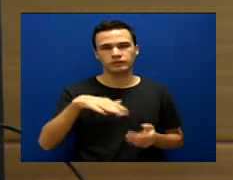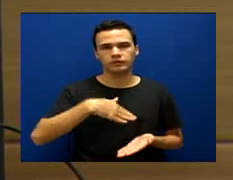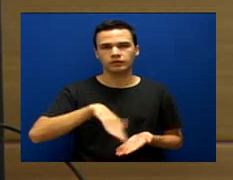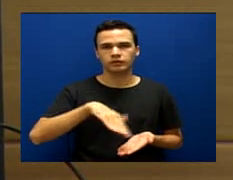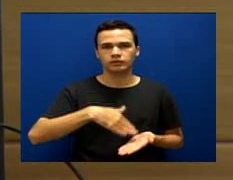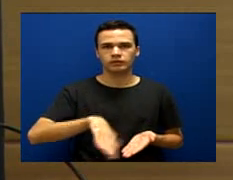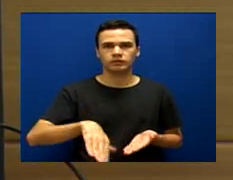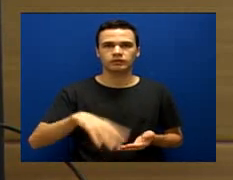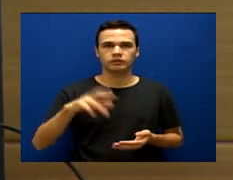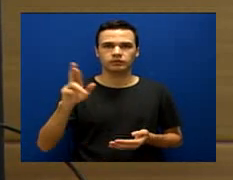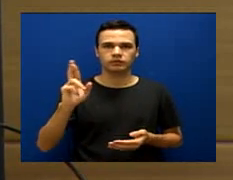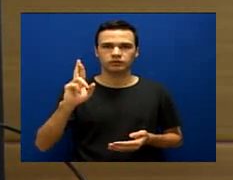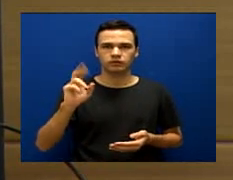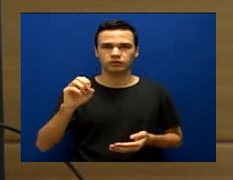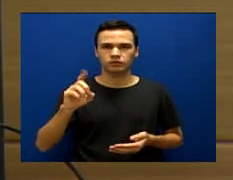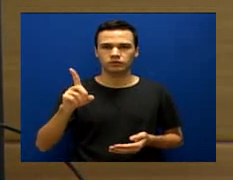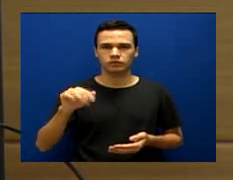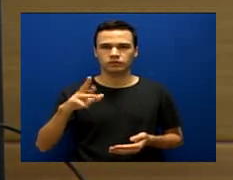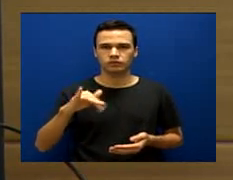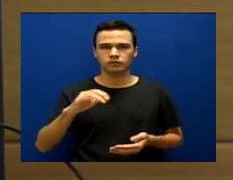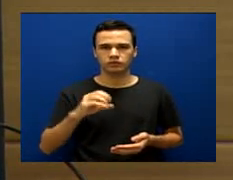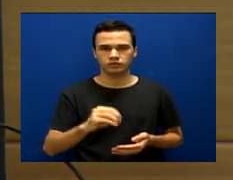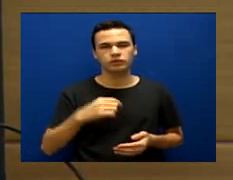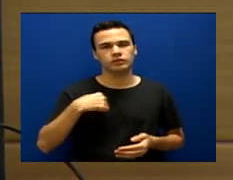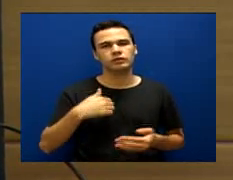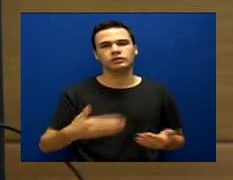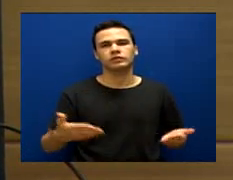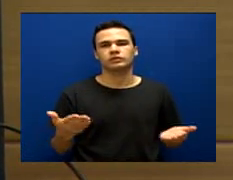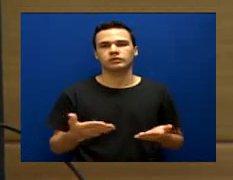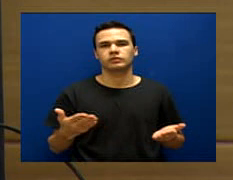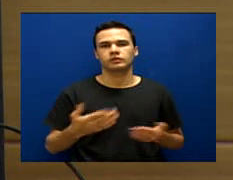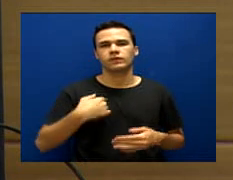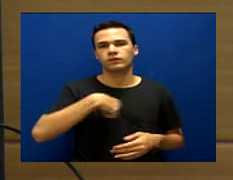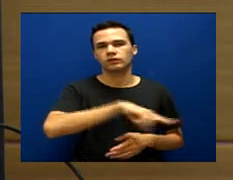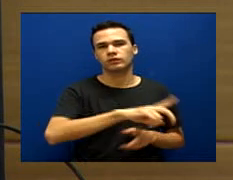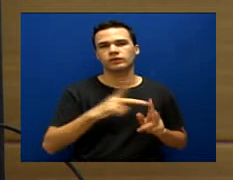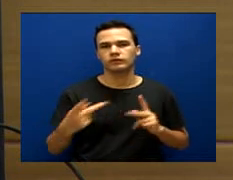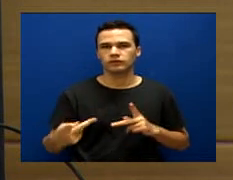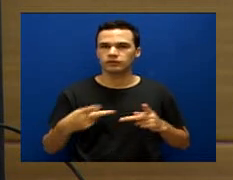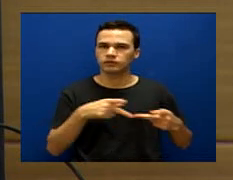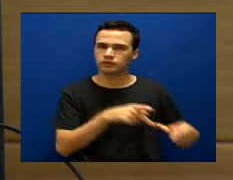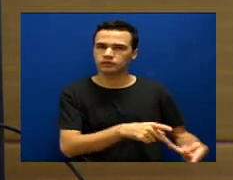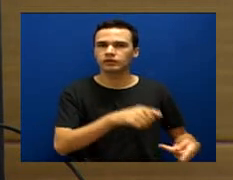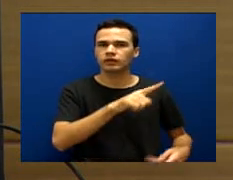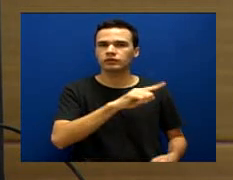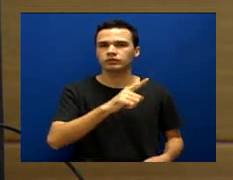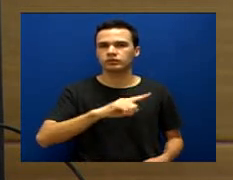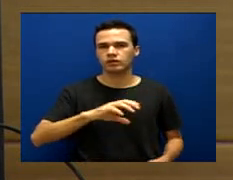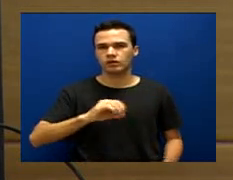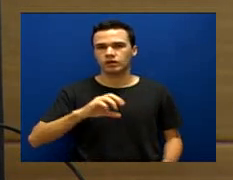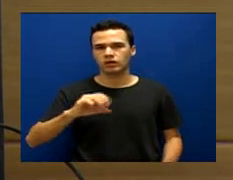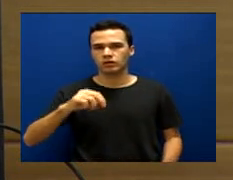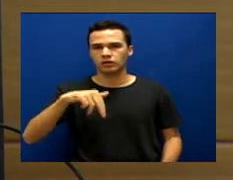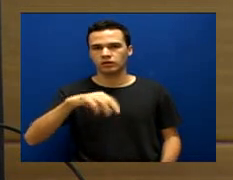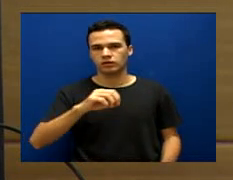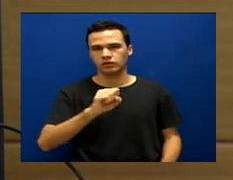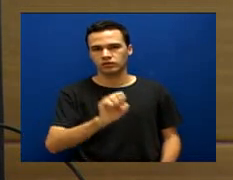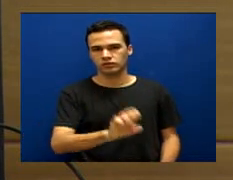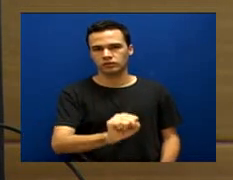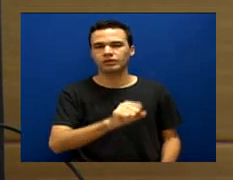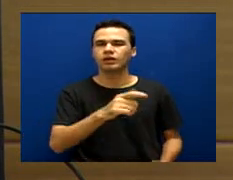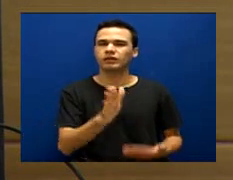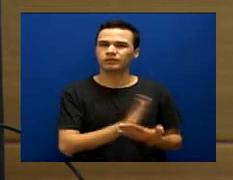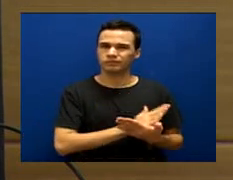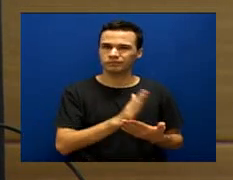secretário Rodrigo Moreno, tive o prazer de estar lá visitando, né, Pedro, a zoonose.